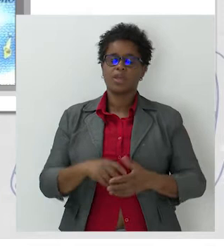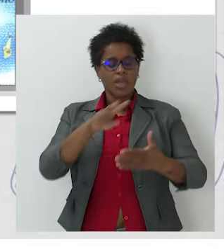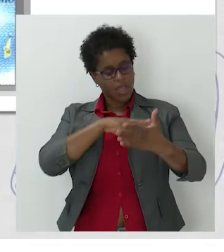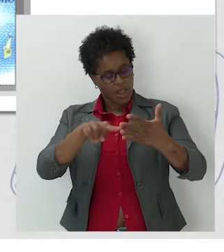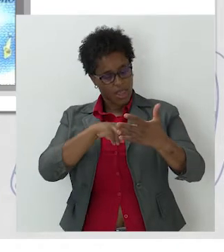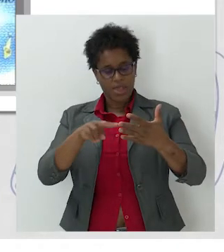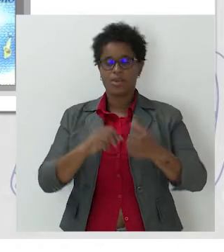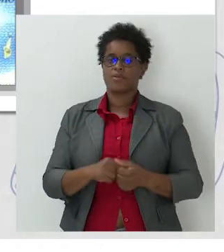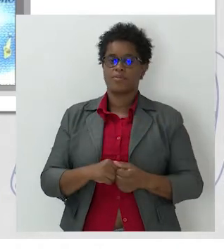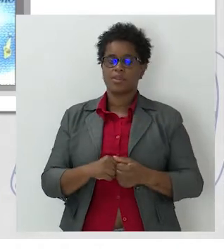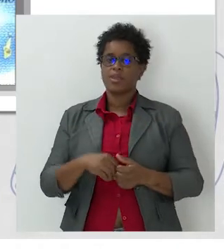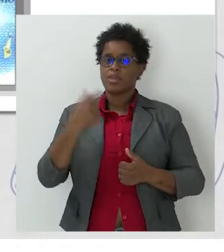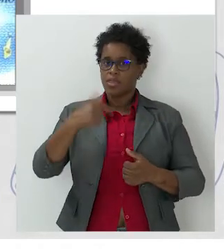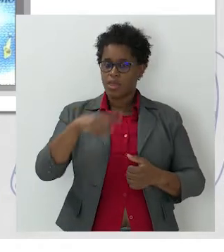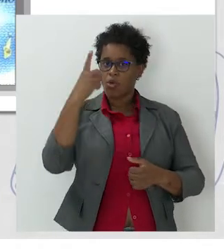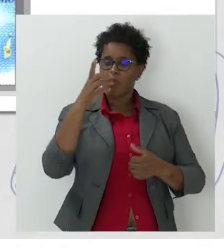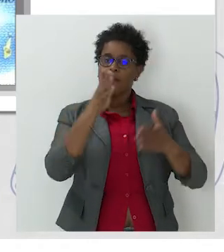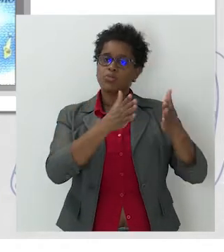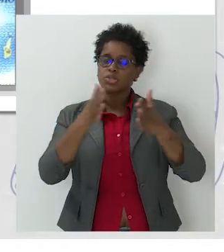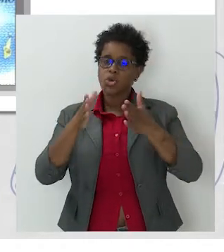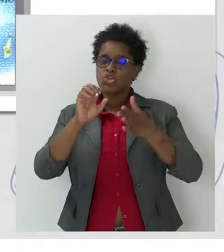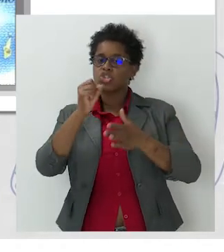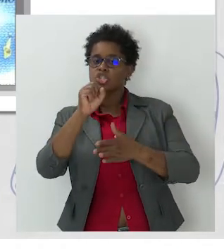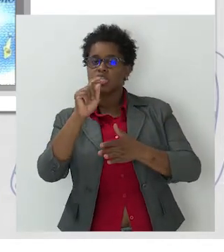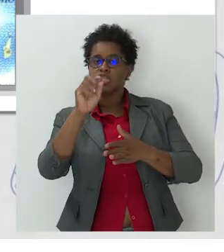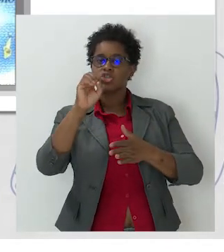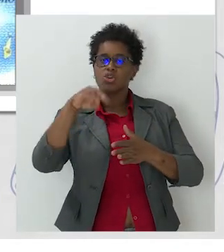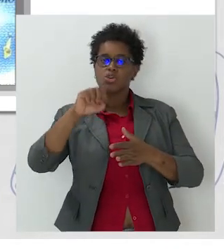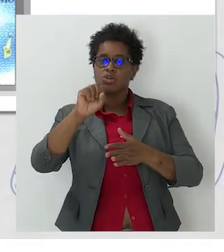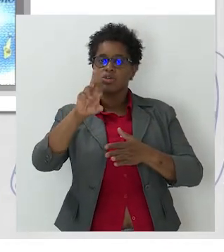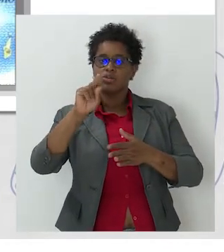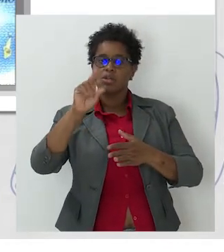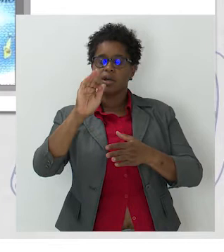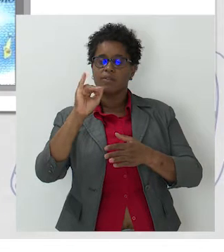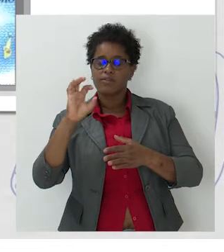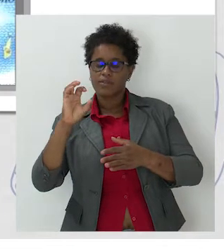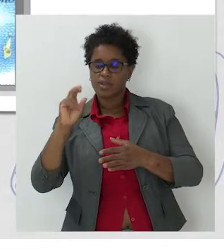leiam. Ter uma posição geográfica privilegiada,